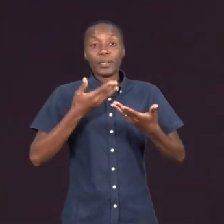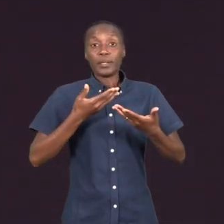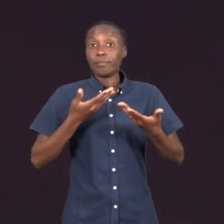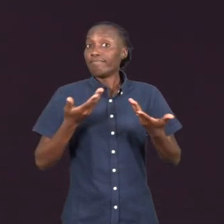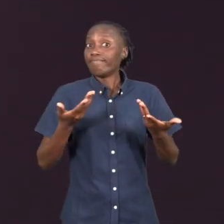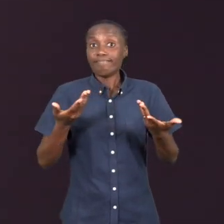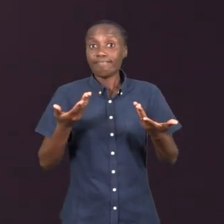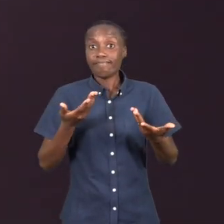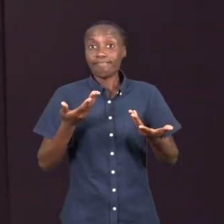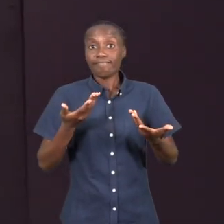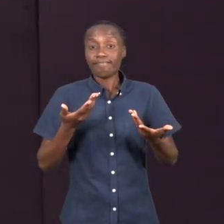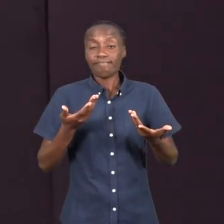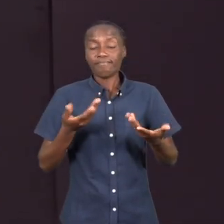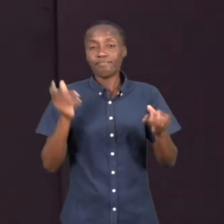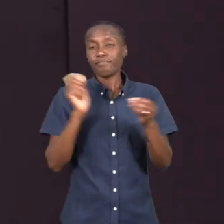Bom,